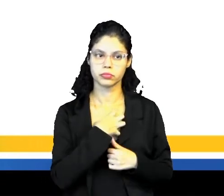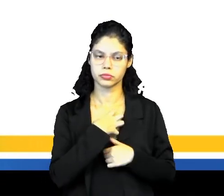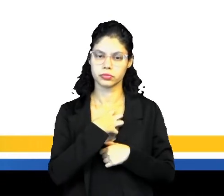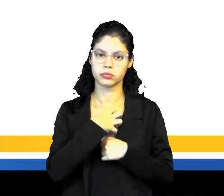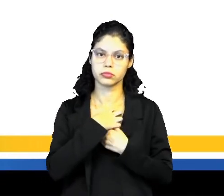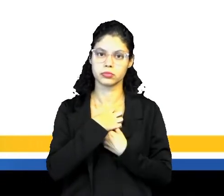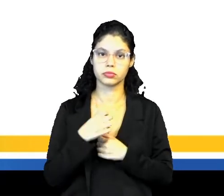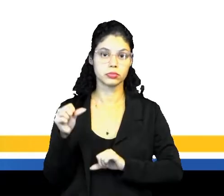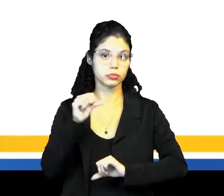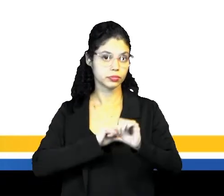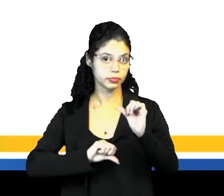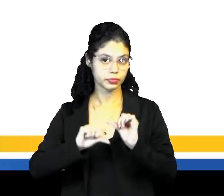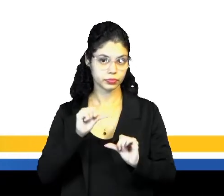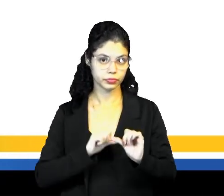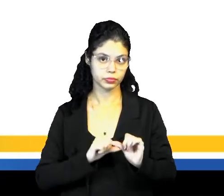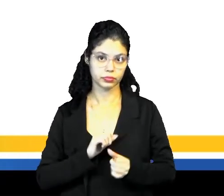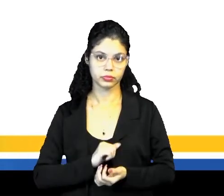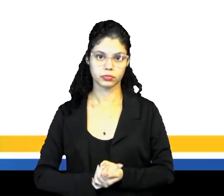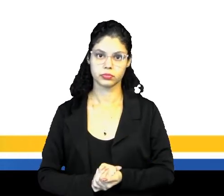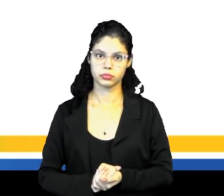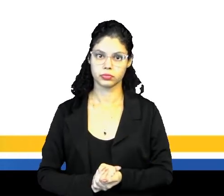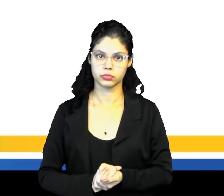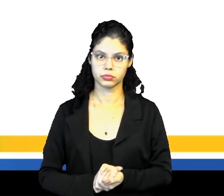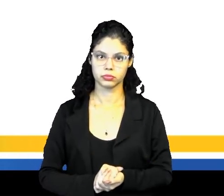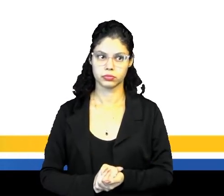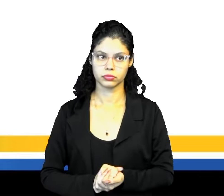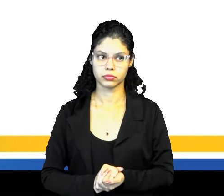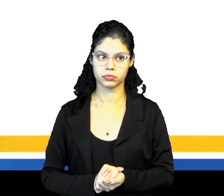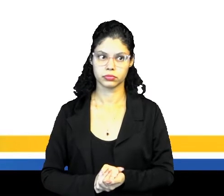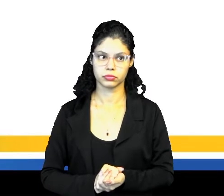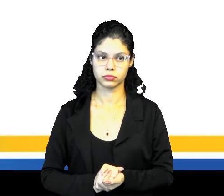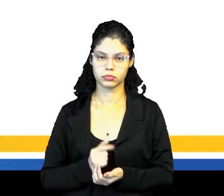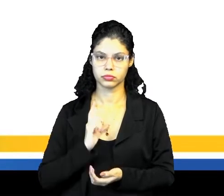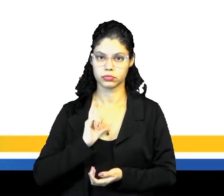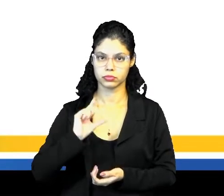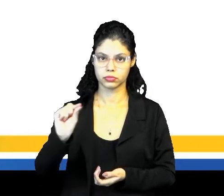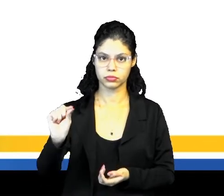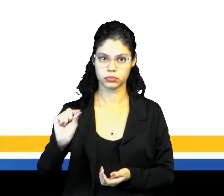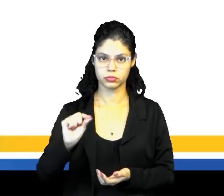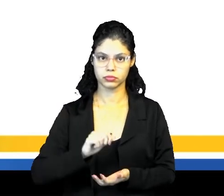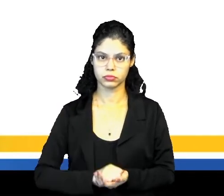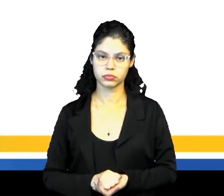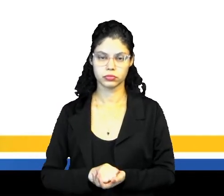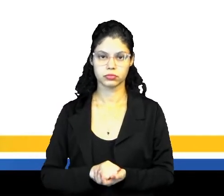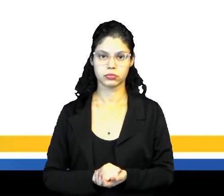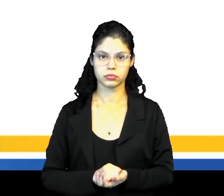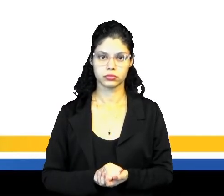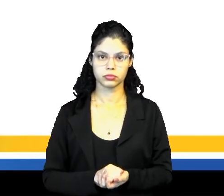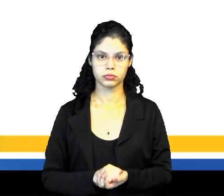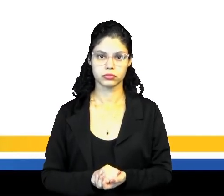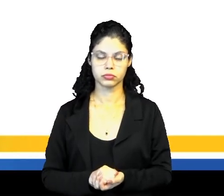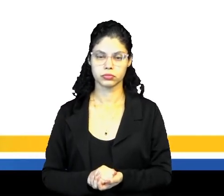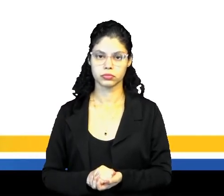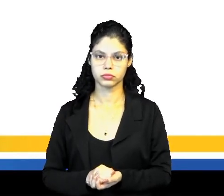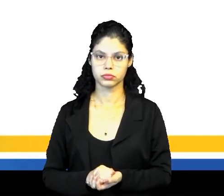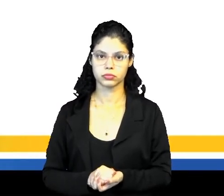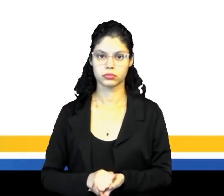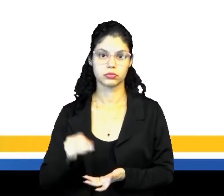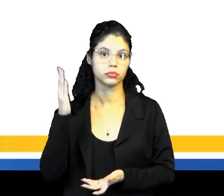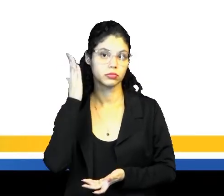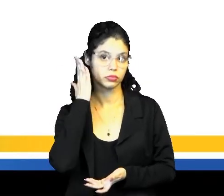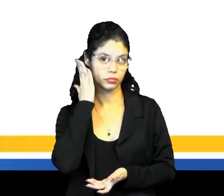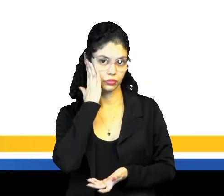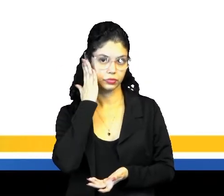né? Vai ser transformar. Make off significa fugir ou escapar. Make